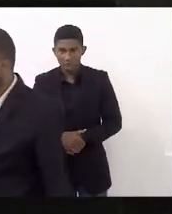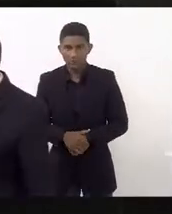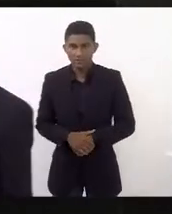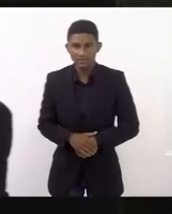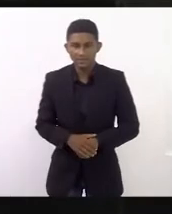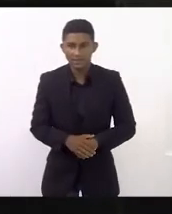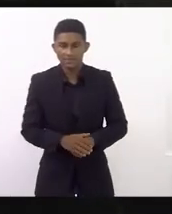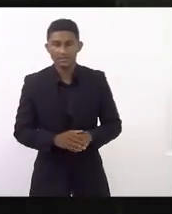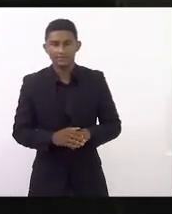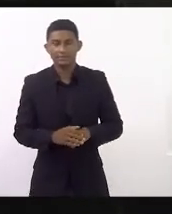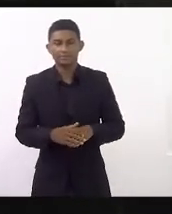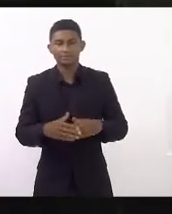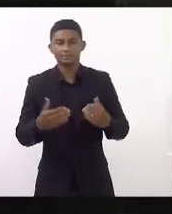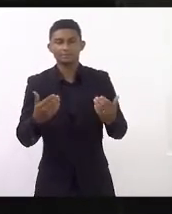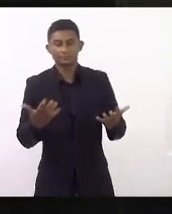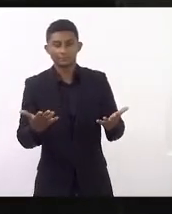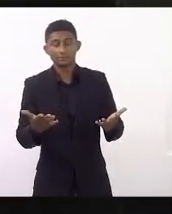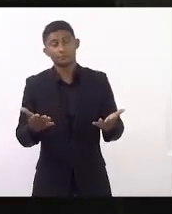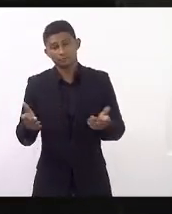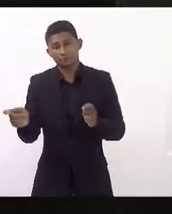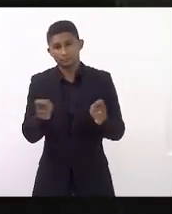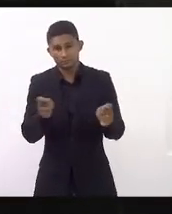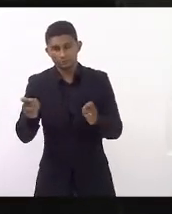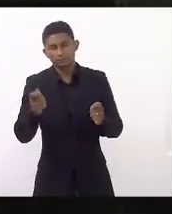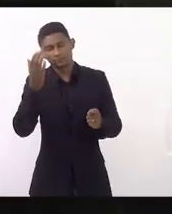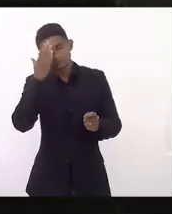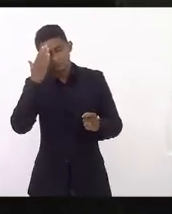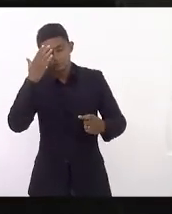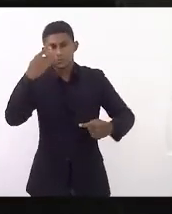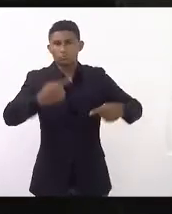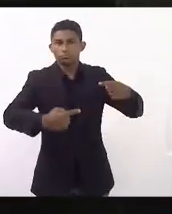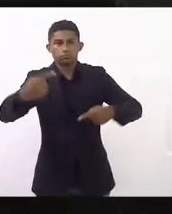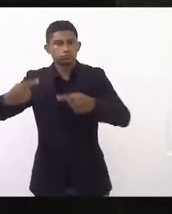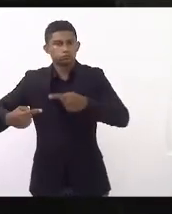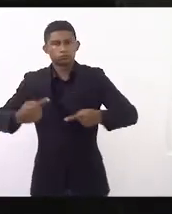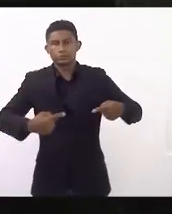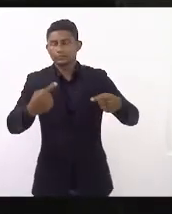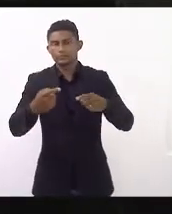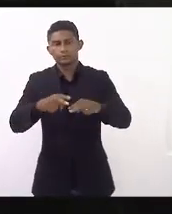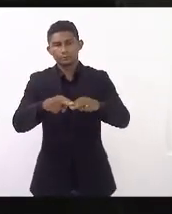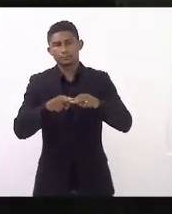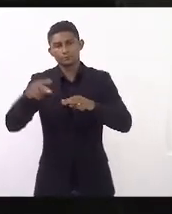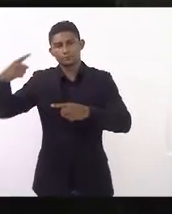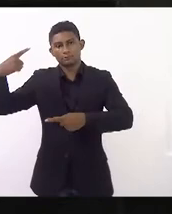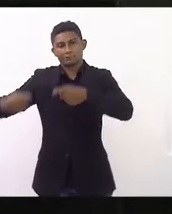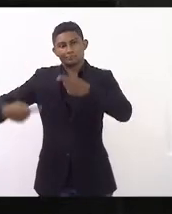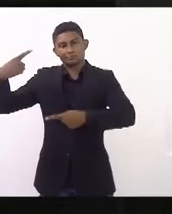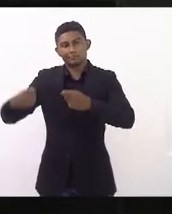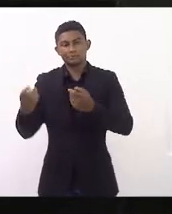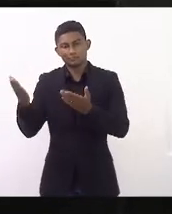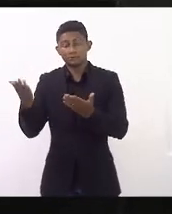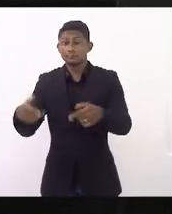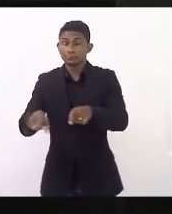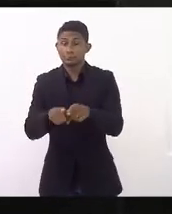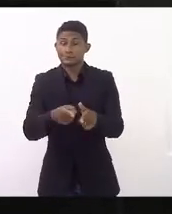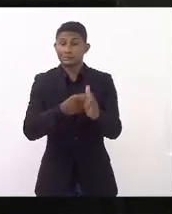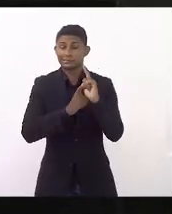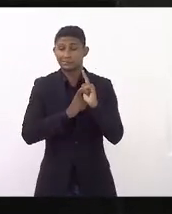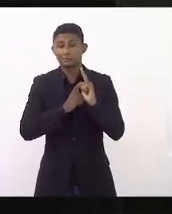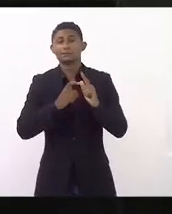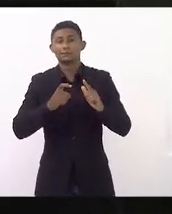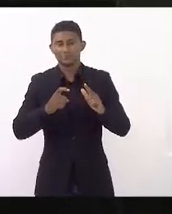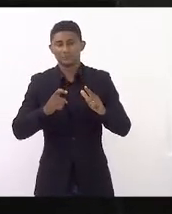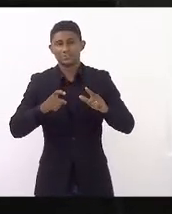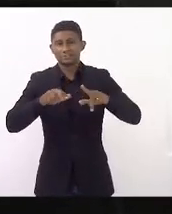e daquilo que se gera de debate com relação à guerra e à dependência dos